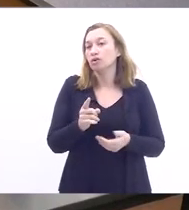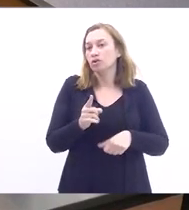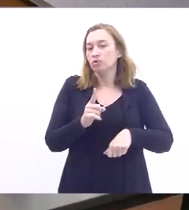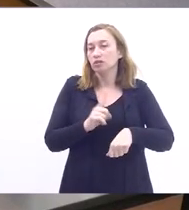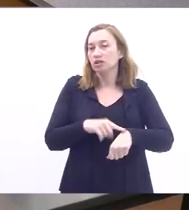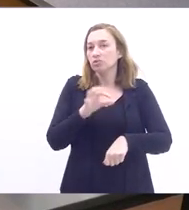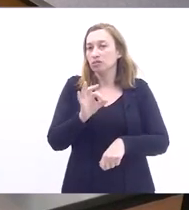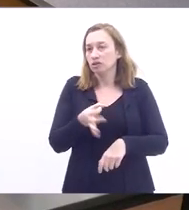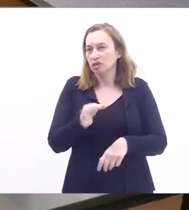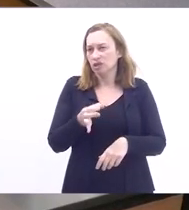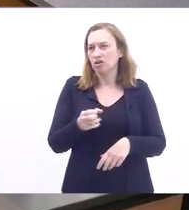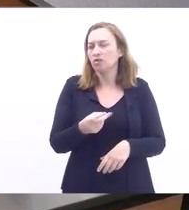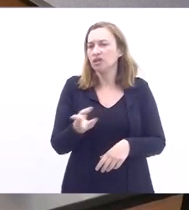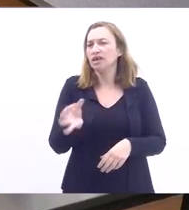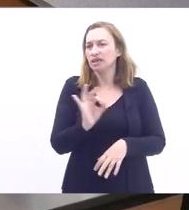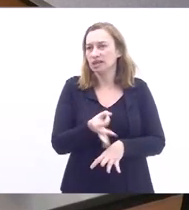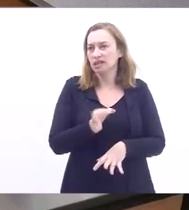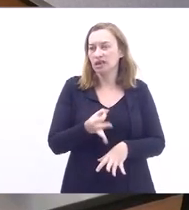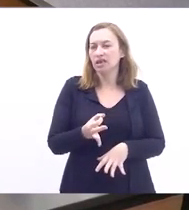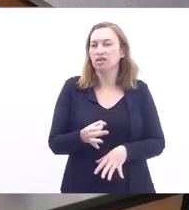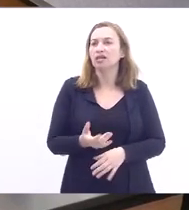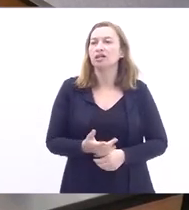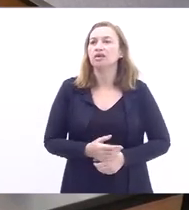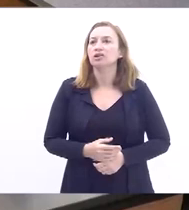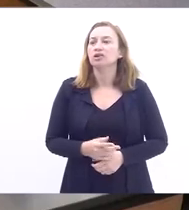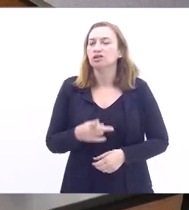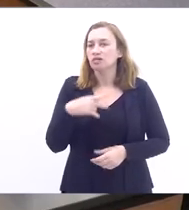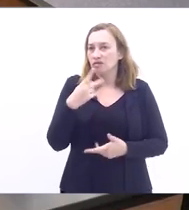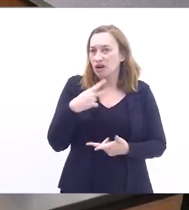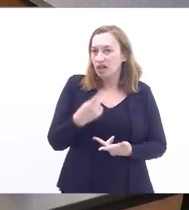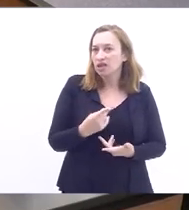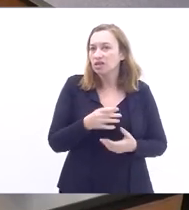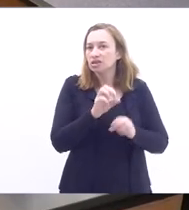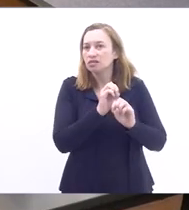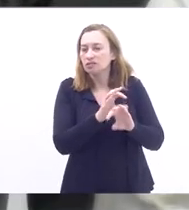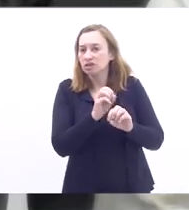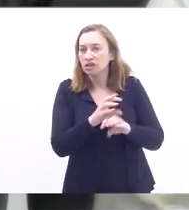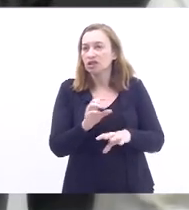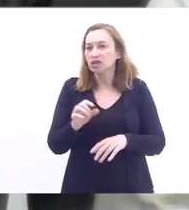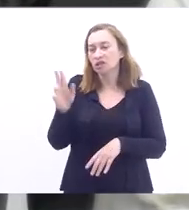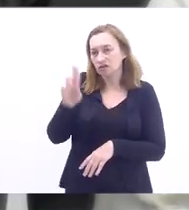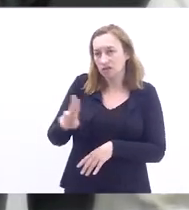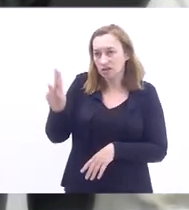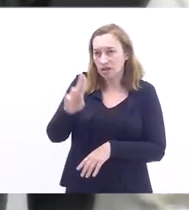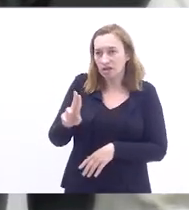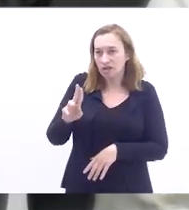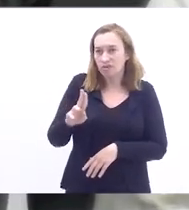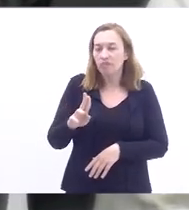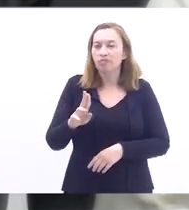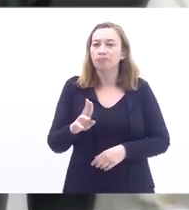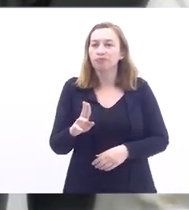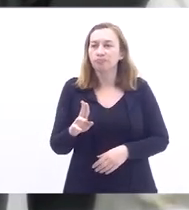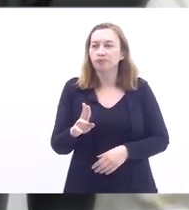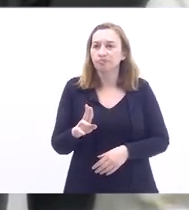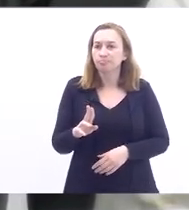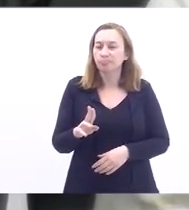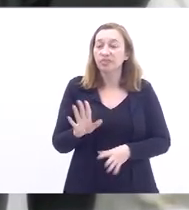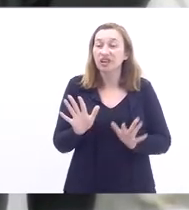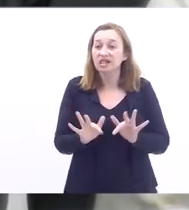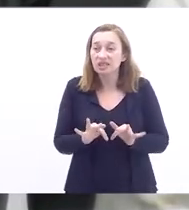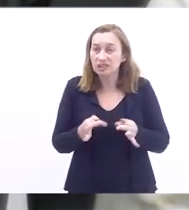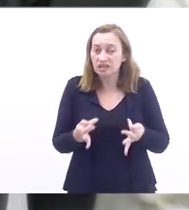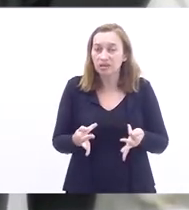e não estão falando nem da função educação então falando autonomia universitária então falando Rosa caindo na parte